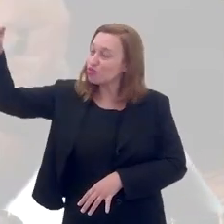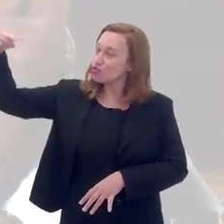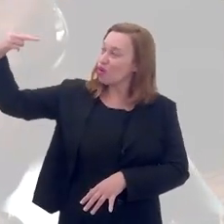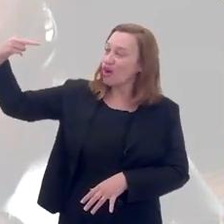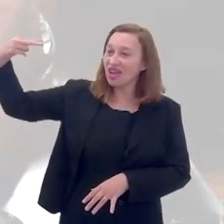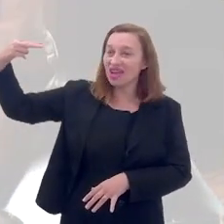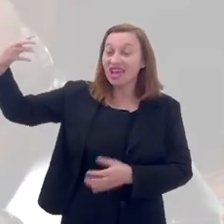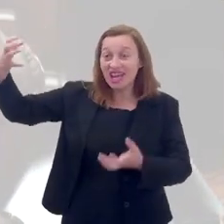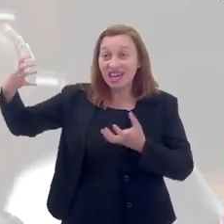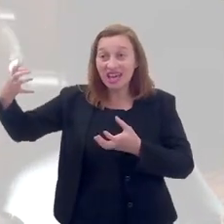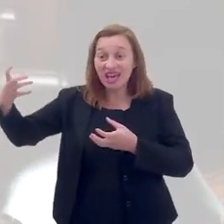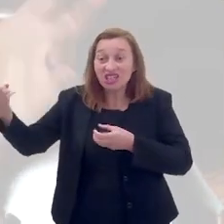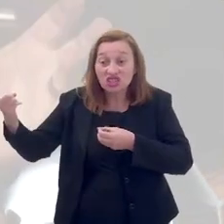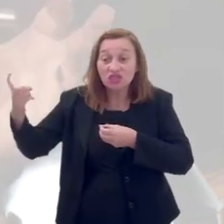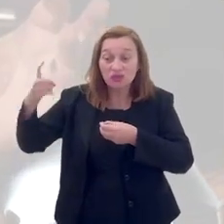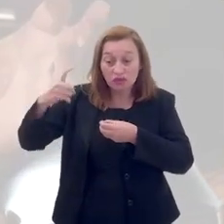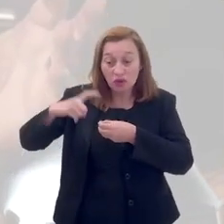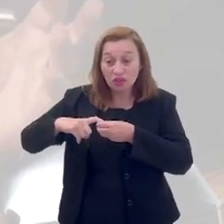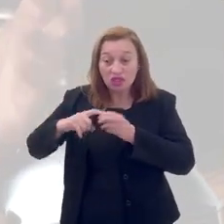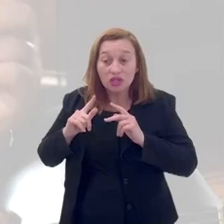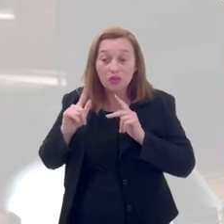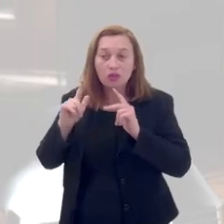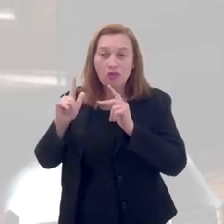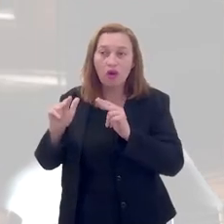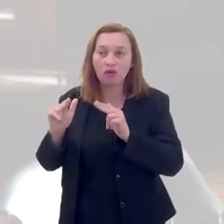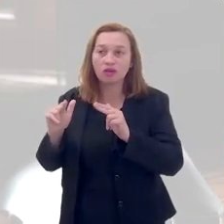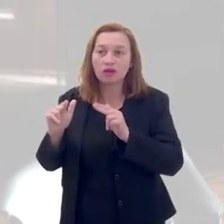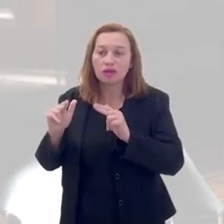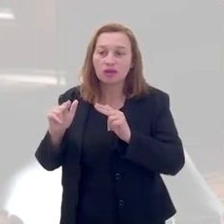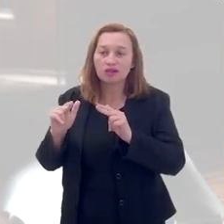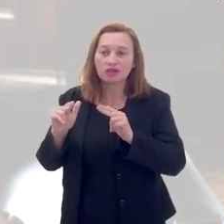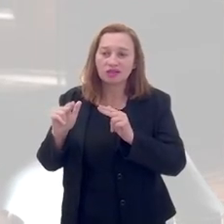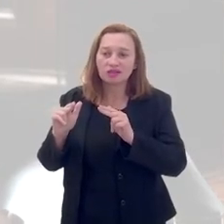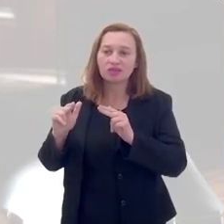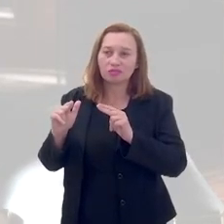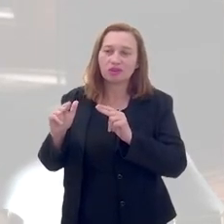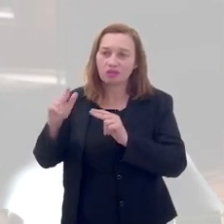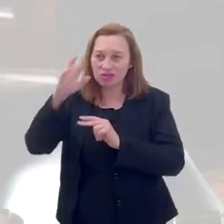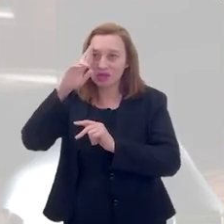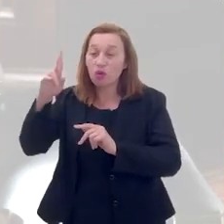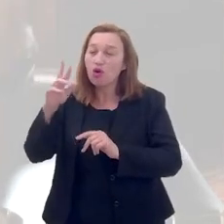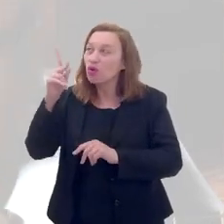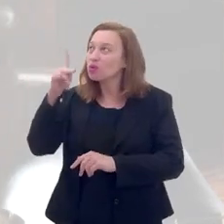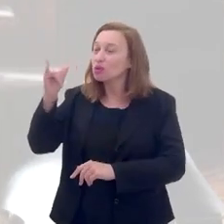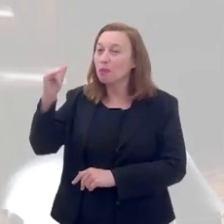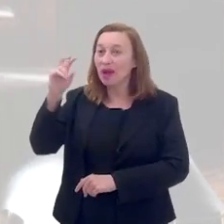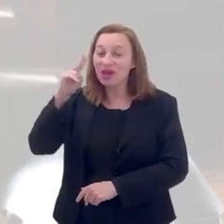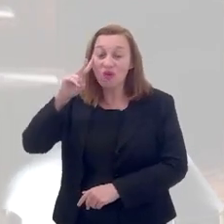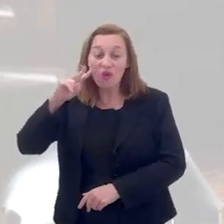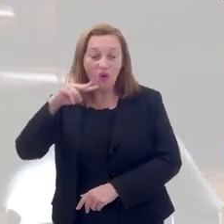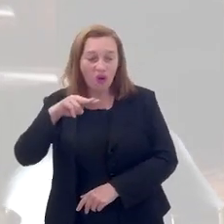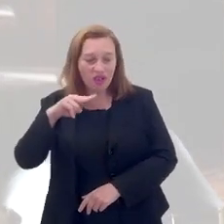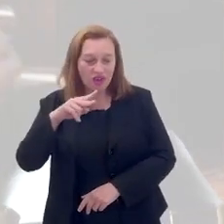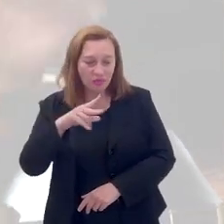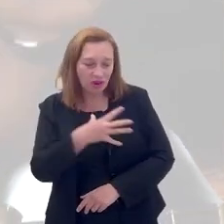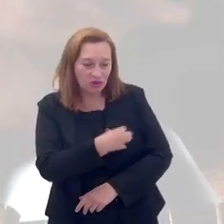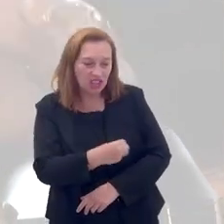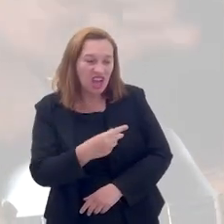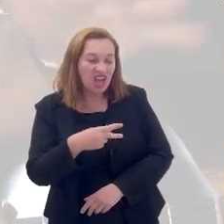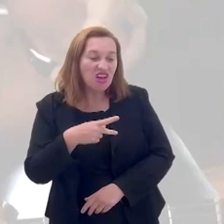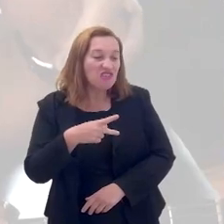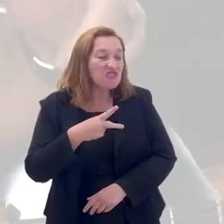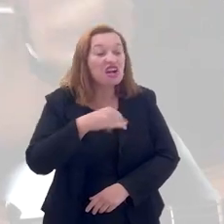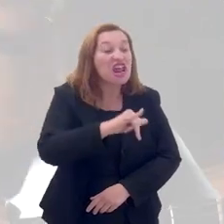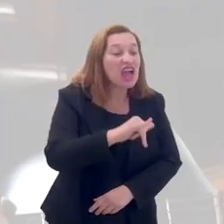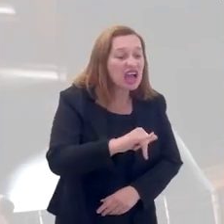quer que a gente retorne do jeito que a gente está não é isso é muito bonito porque quando o pai olha para o filho ele não diz assim olha vai